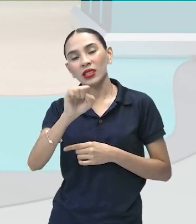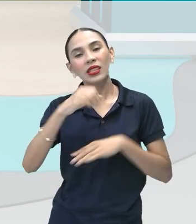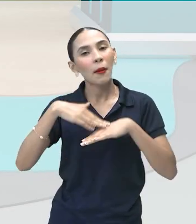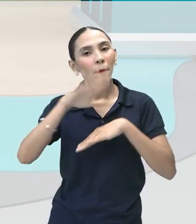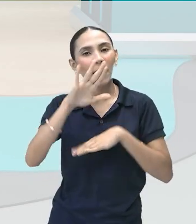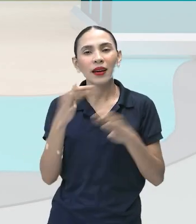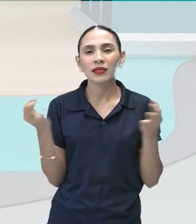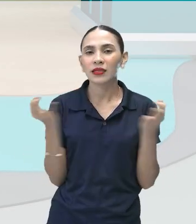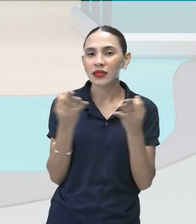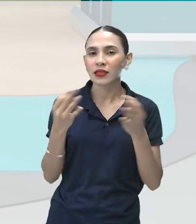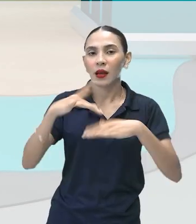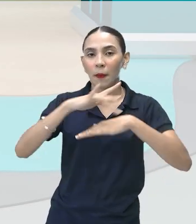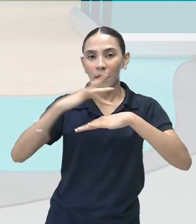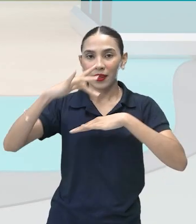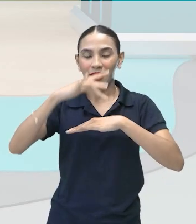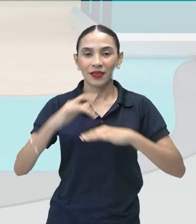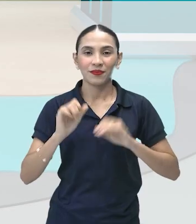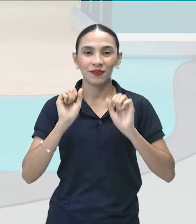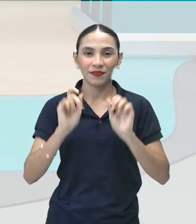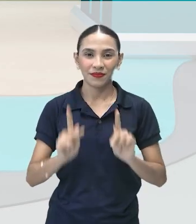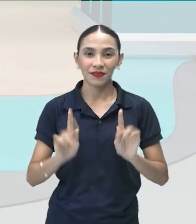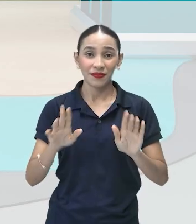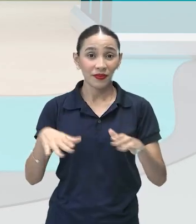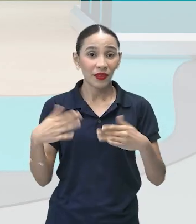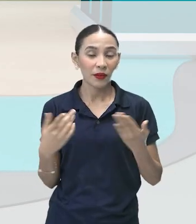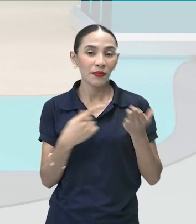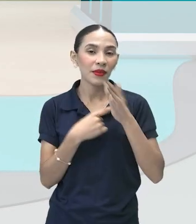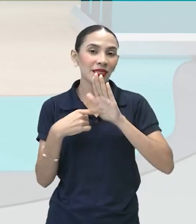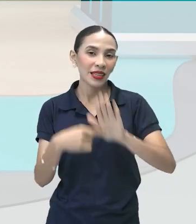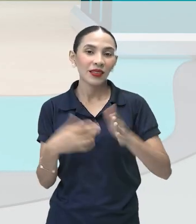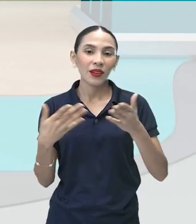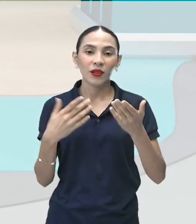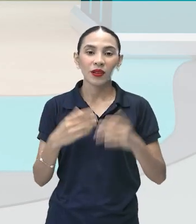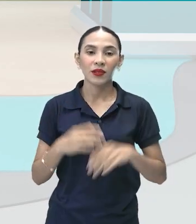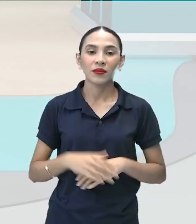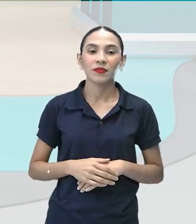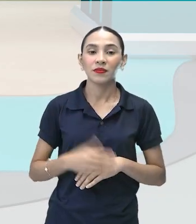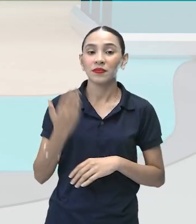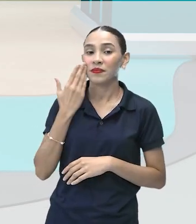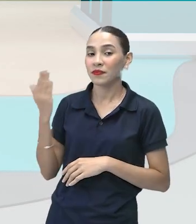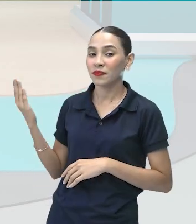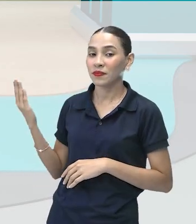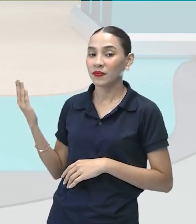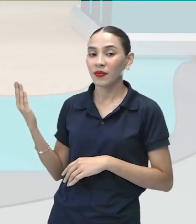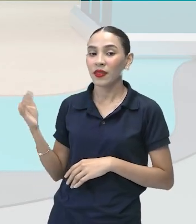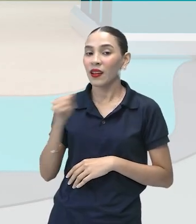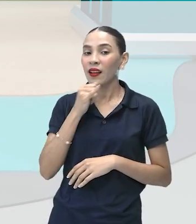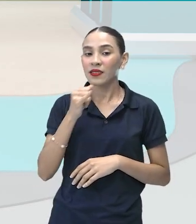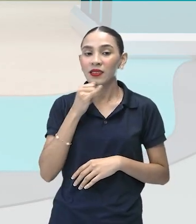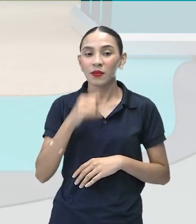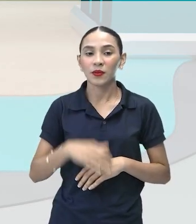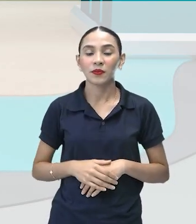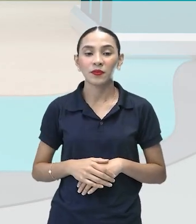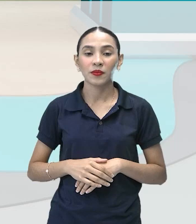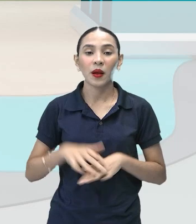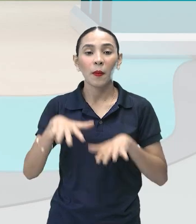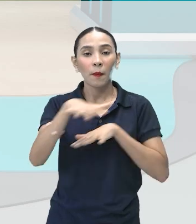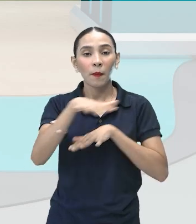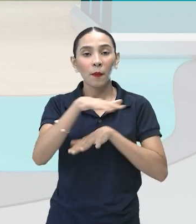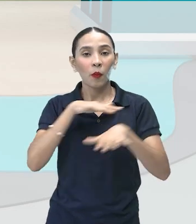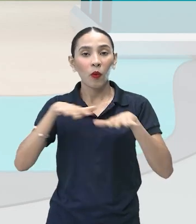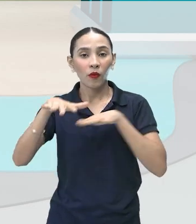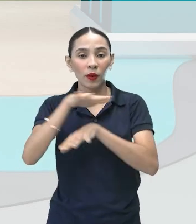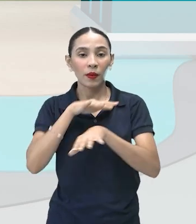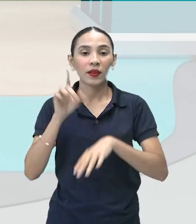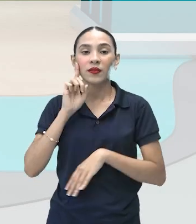mais executadas no balé clássico. E aí eu trouxe para vocês aqui para apresentar um pouco desse balé, né, desses